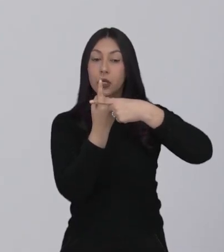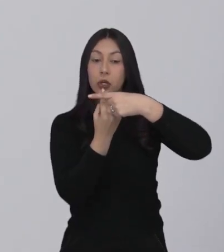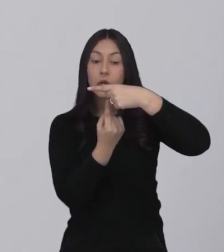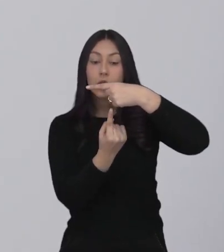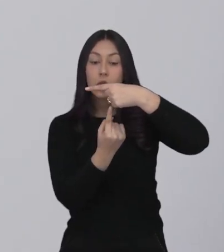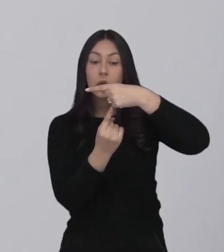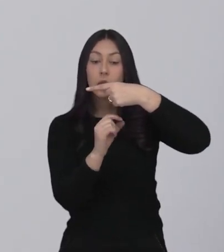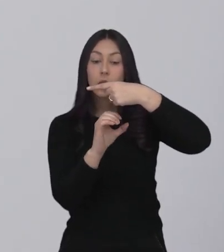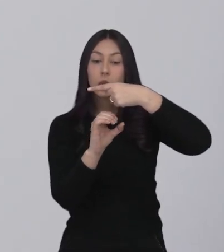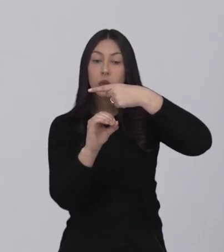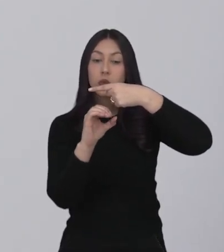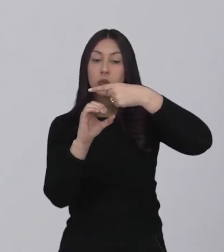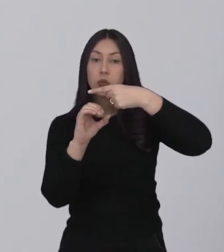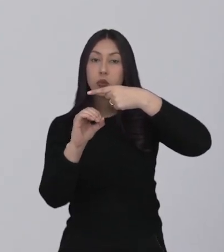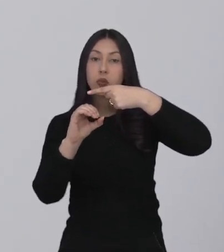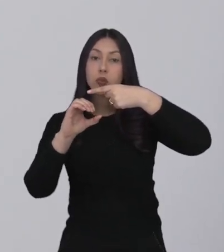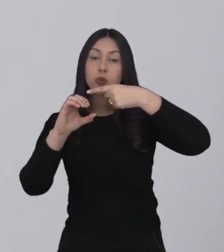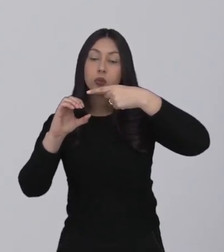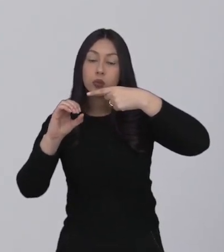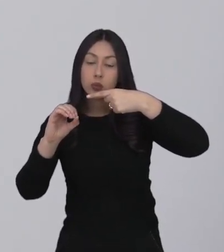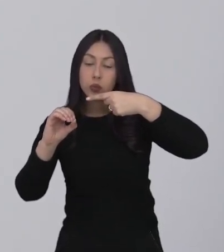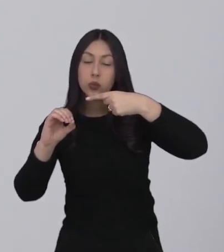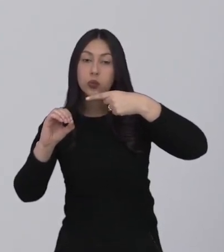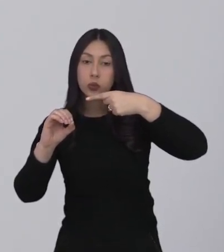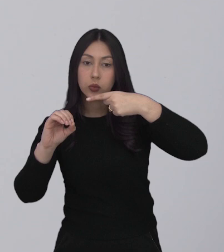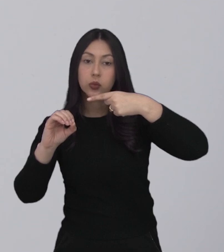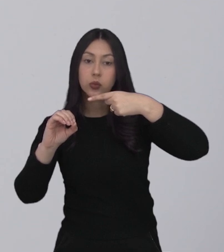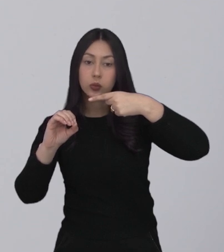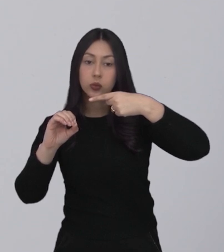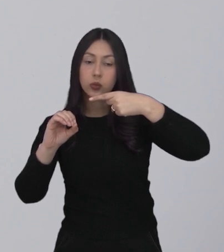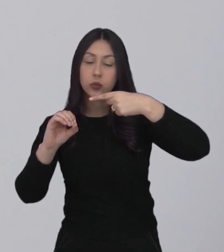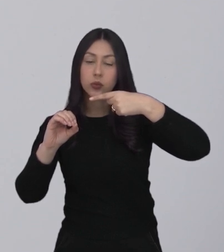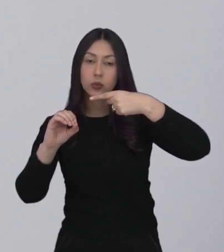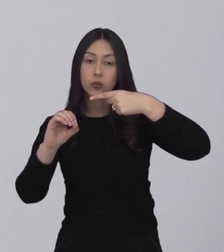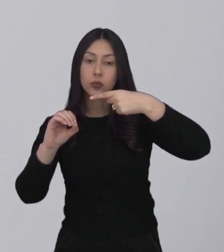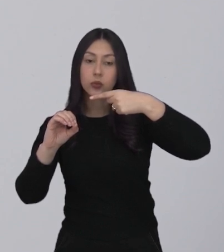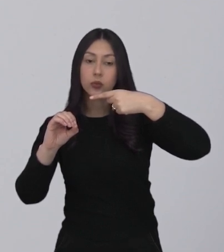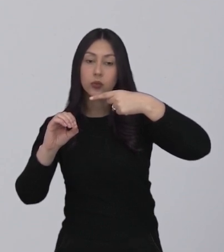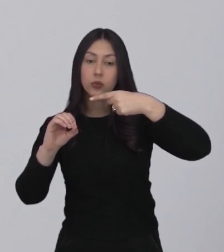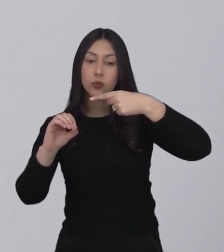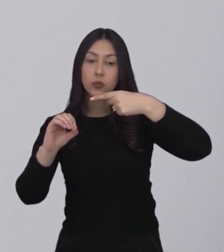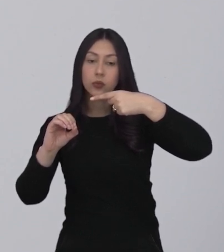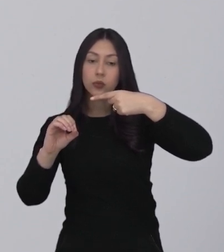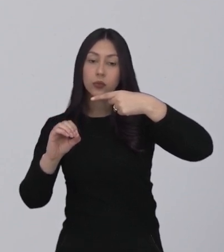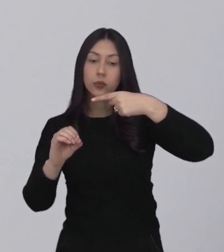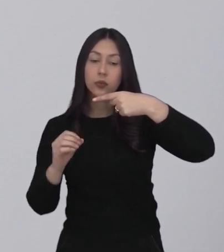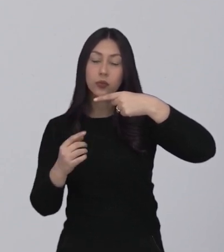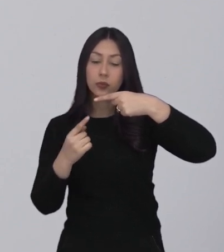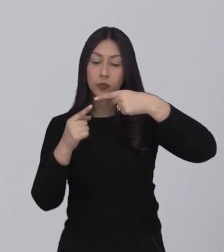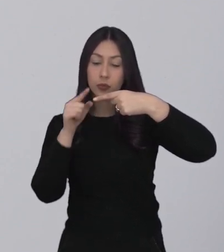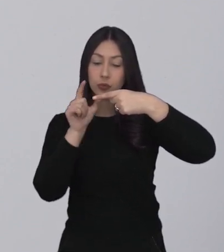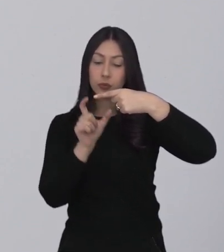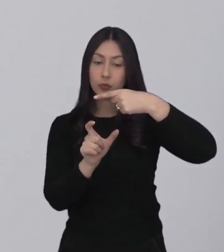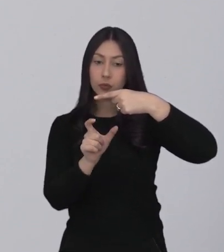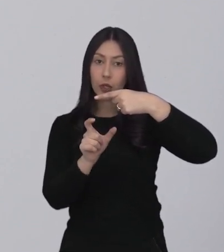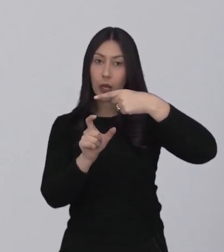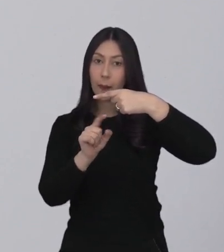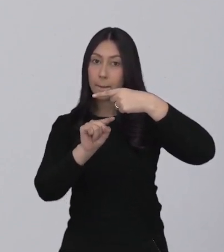vou ter um milésimo, porque aqui eu vou ter o 10 vezes 10 vezes 10 dividindo, que é justamente o